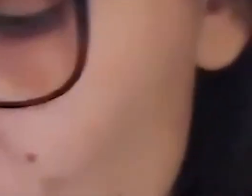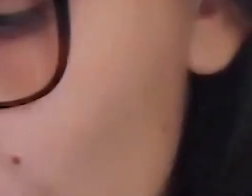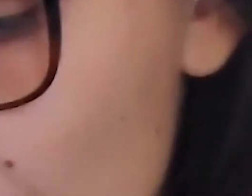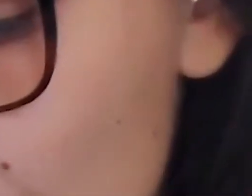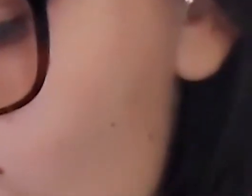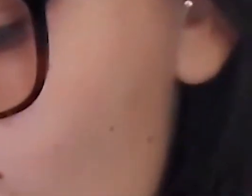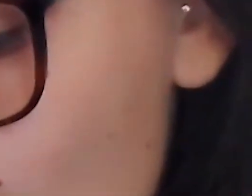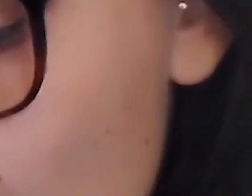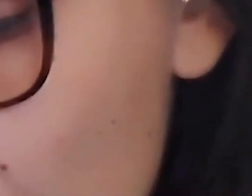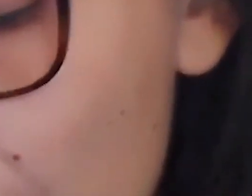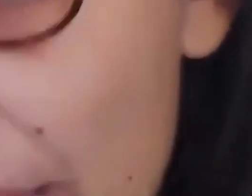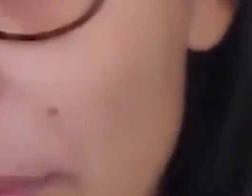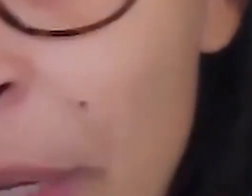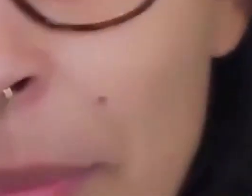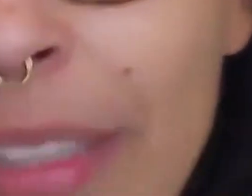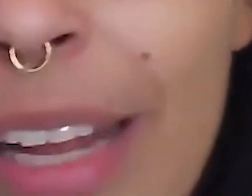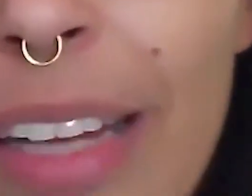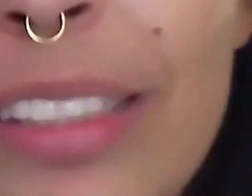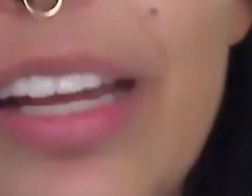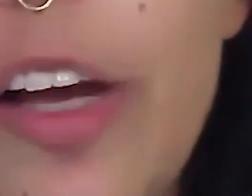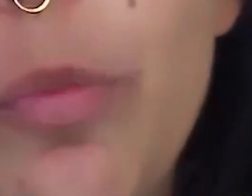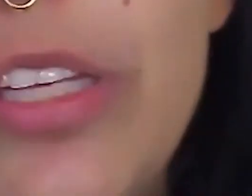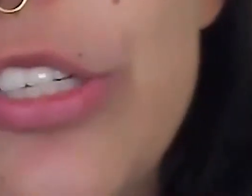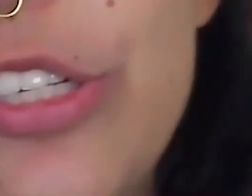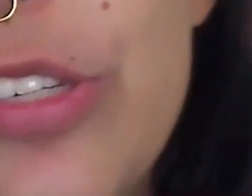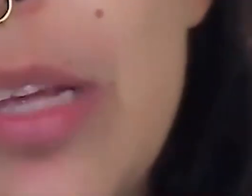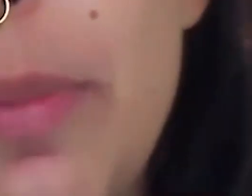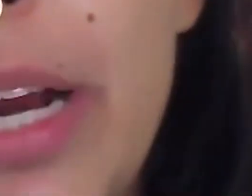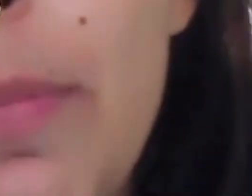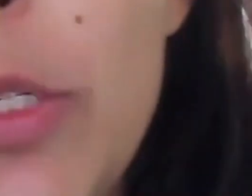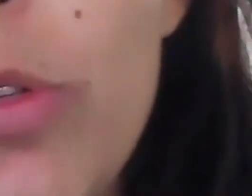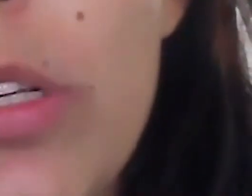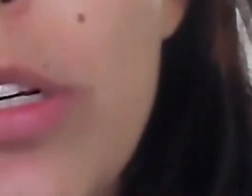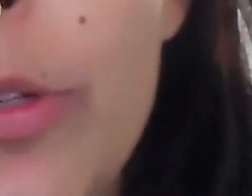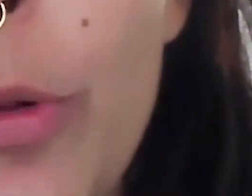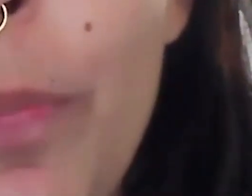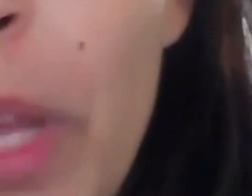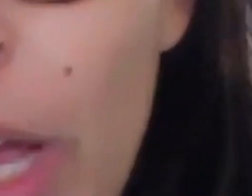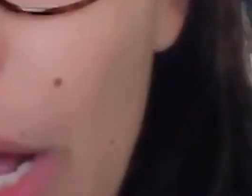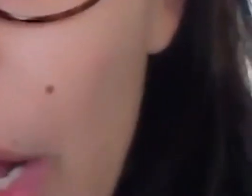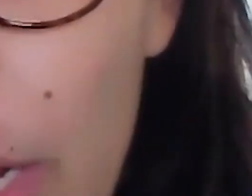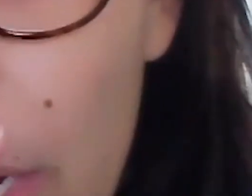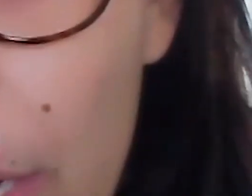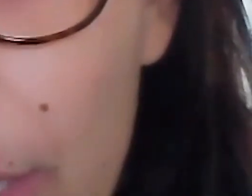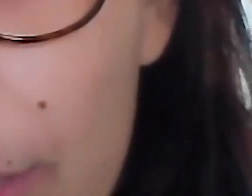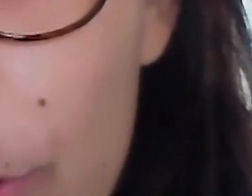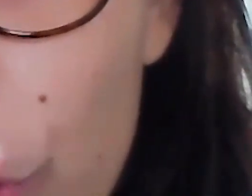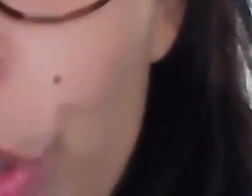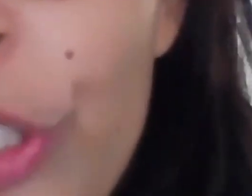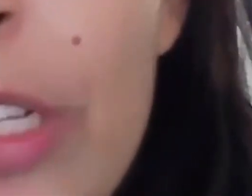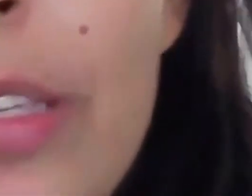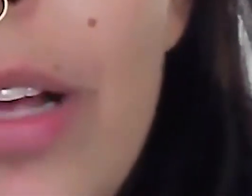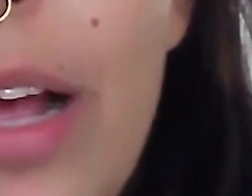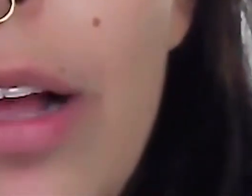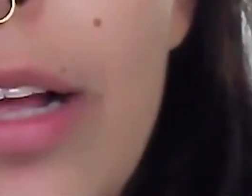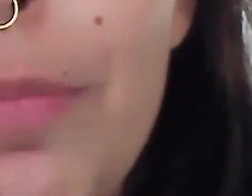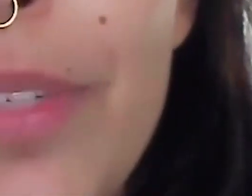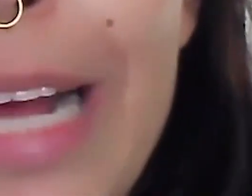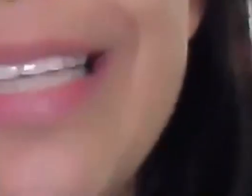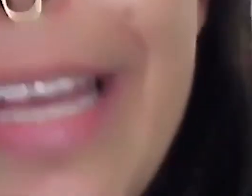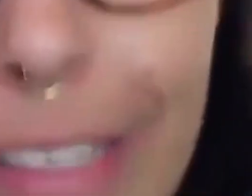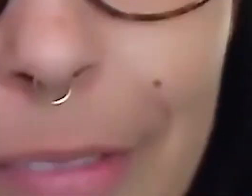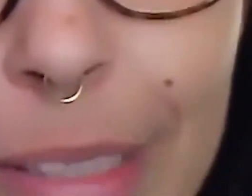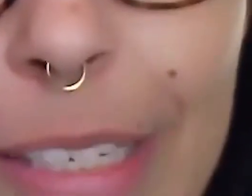que a justiça é implementada. Realmente a gente sempre acaba associando a justiça